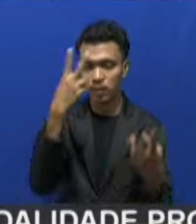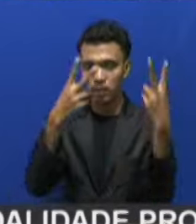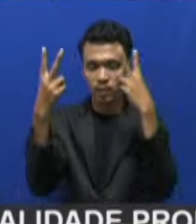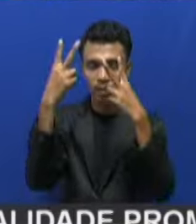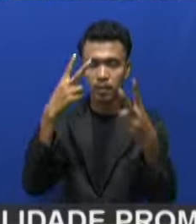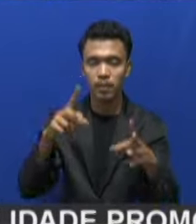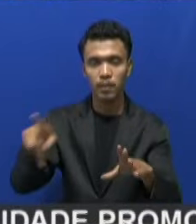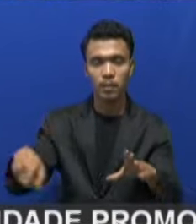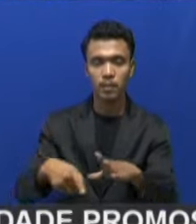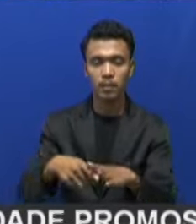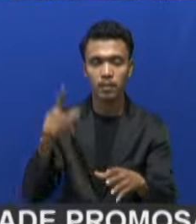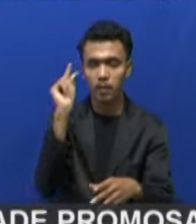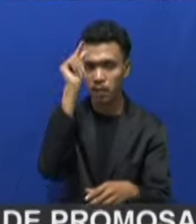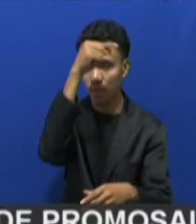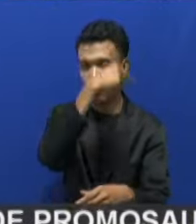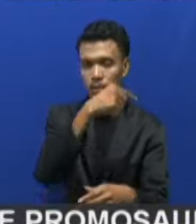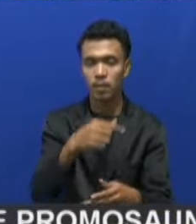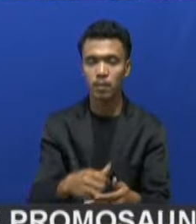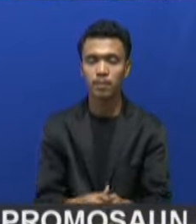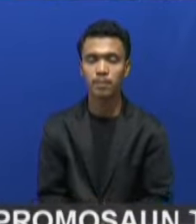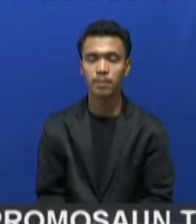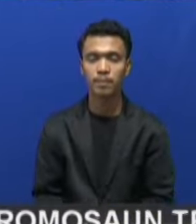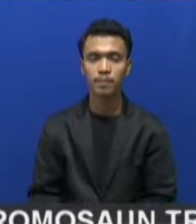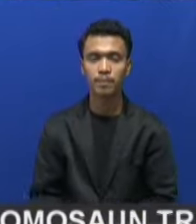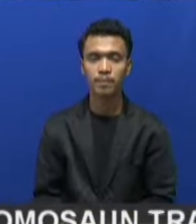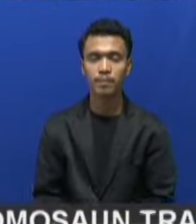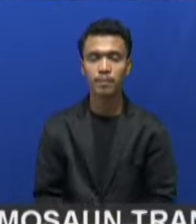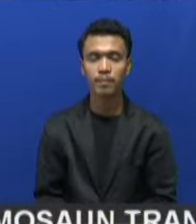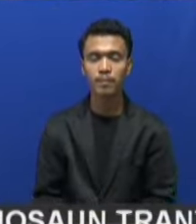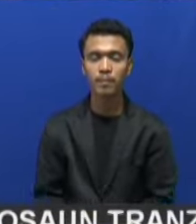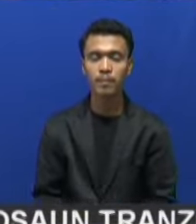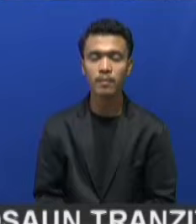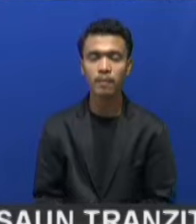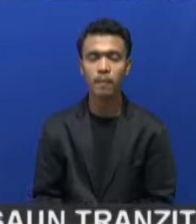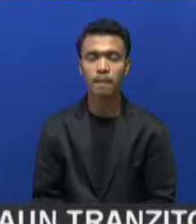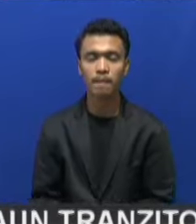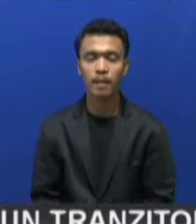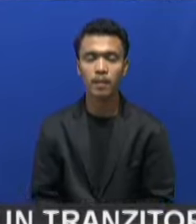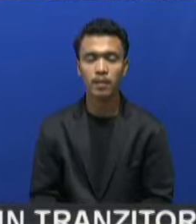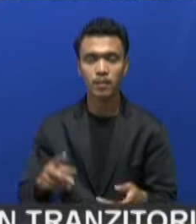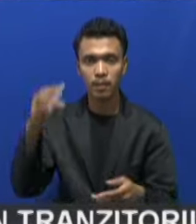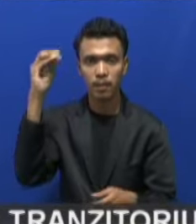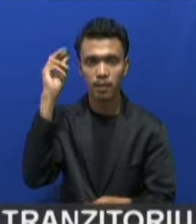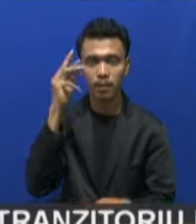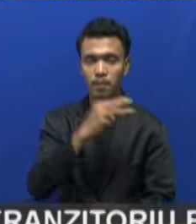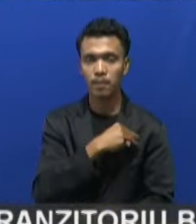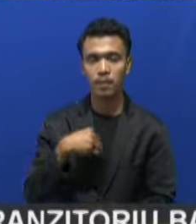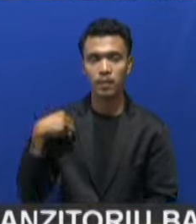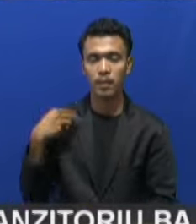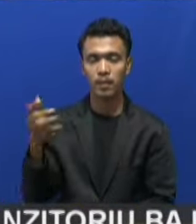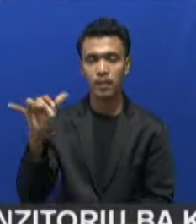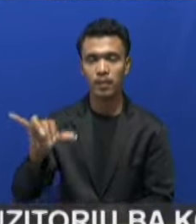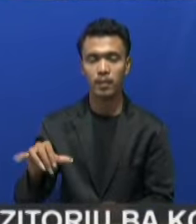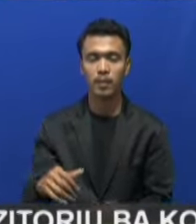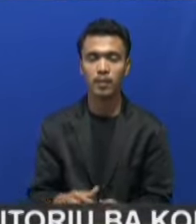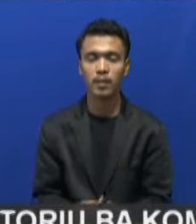huse educação pré-escolar católica Padre Arturo, nebe ma ka Madre Sira huse congregação Par